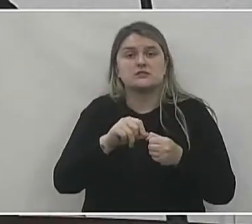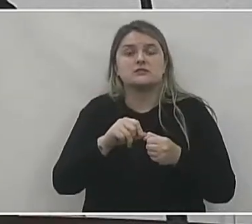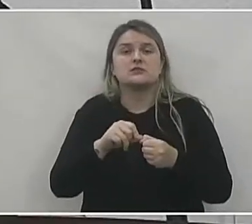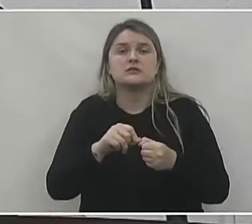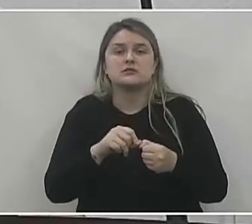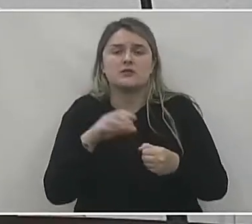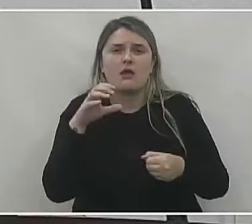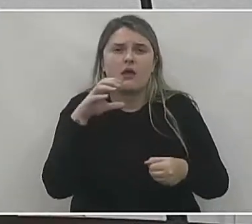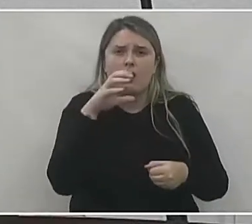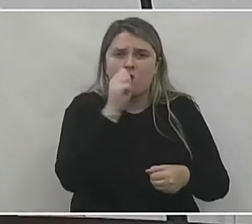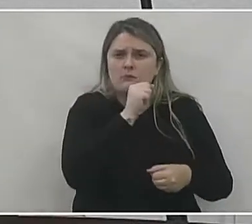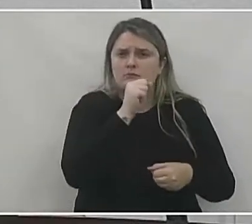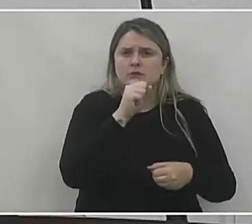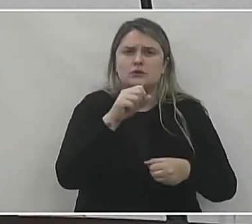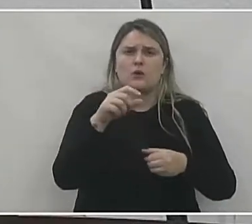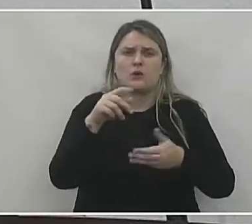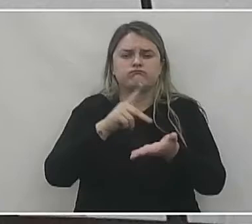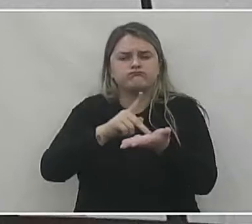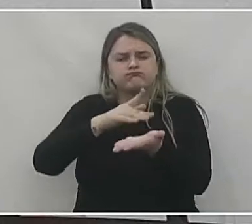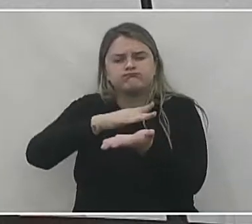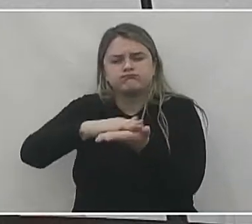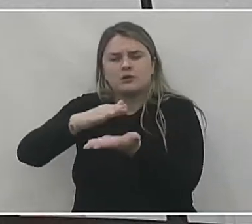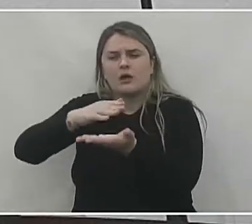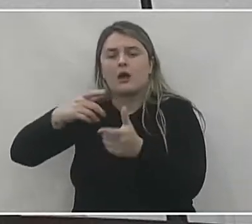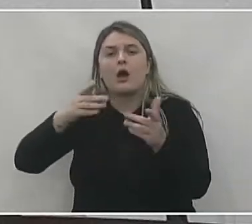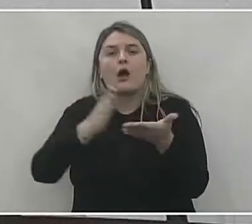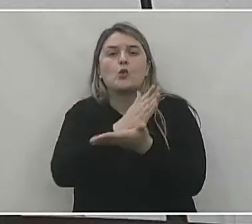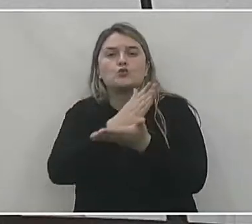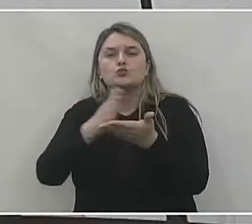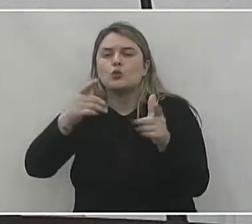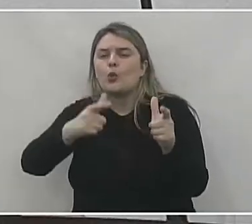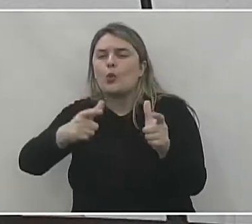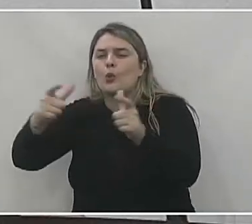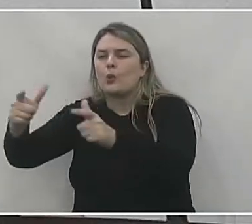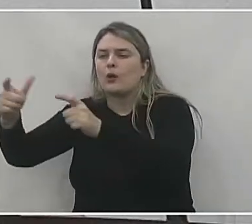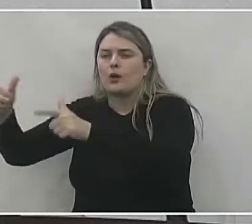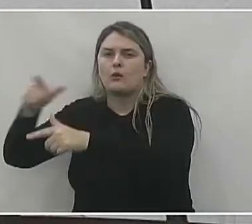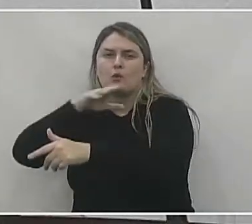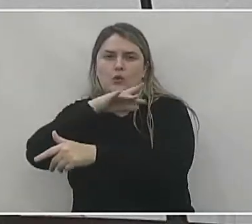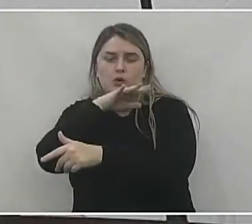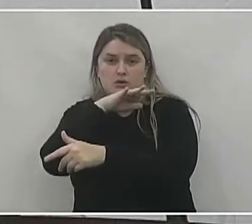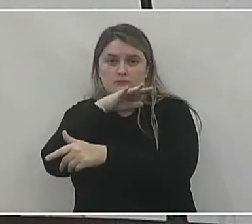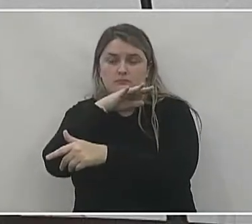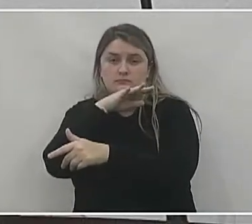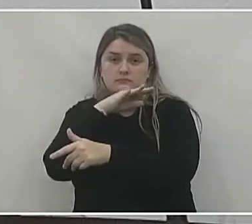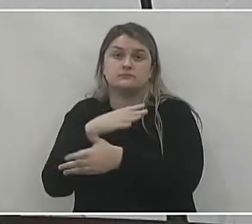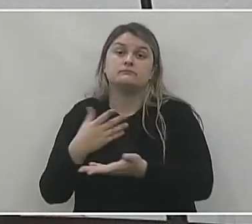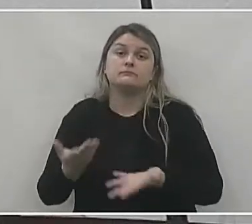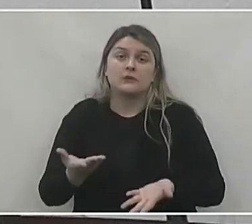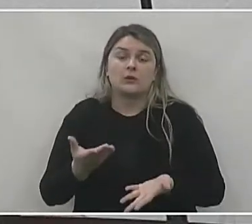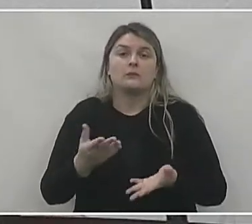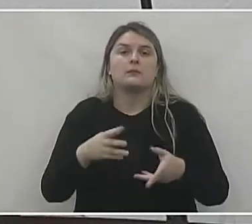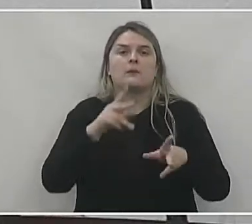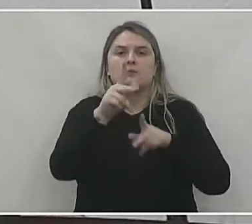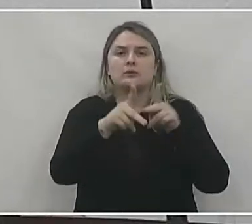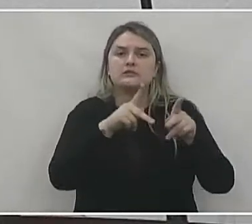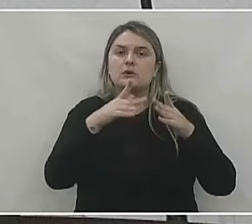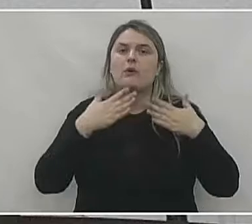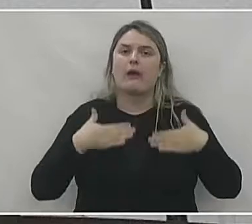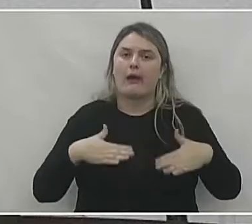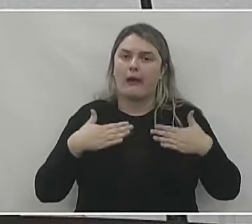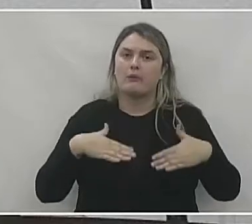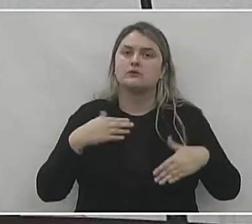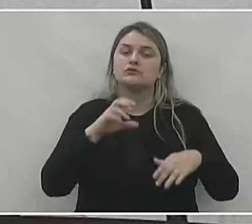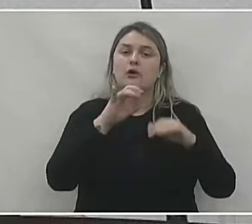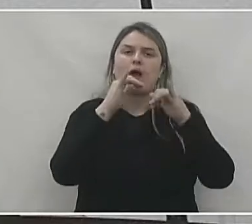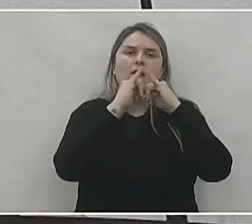operação de recapear alguns trechos que estão muito ruins. Então, para que a população tenha